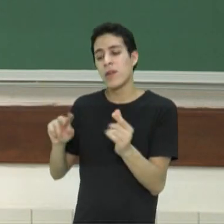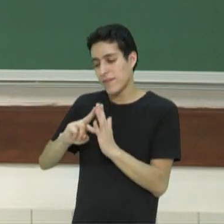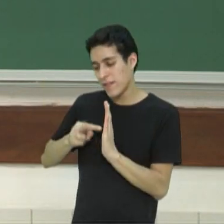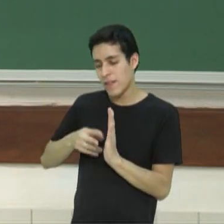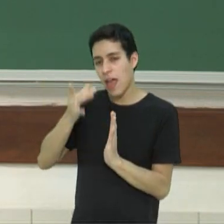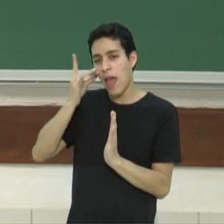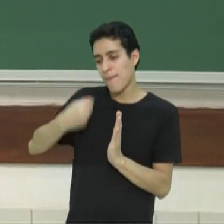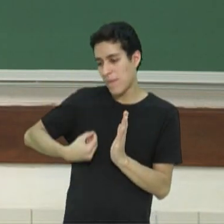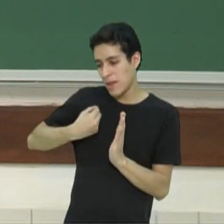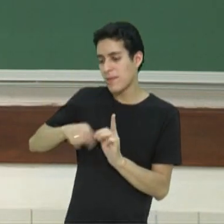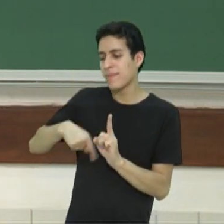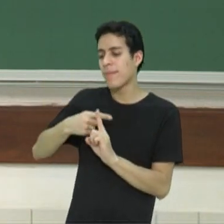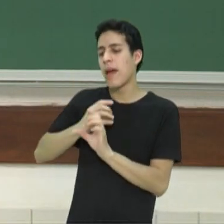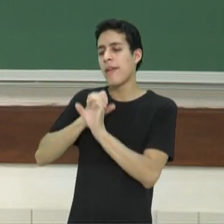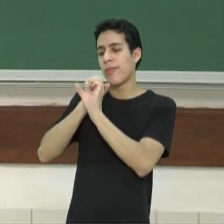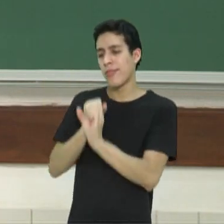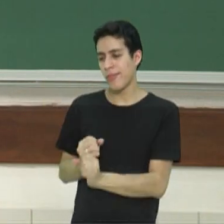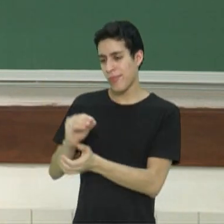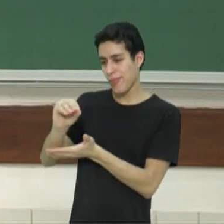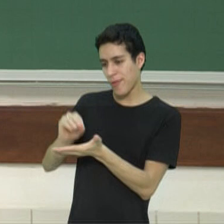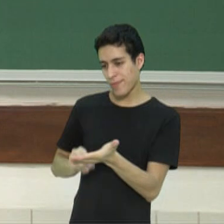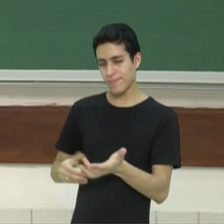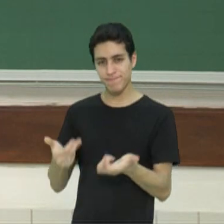também computada, ok?